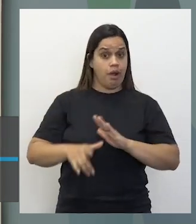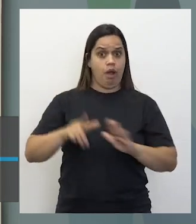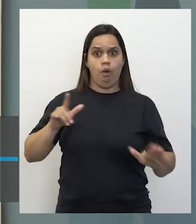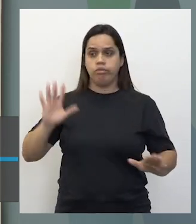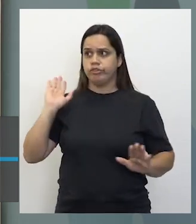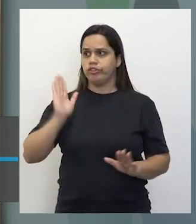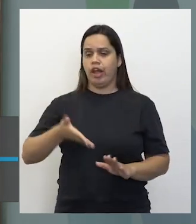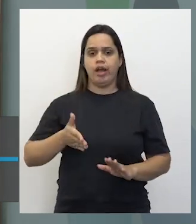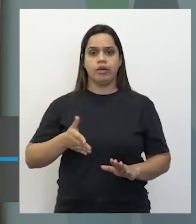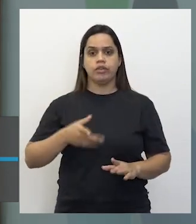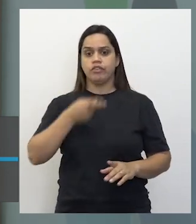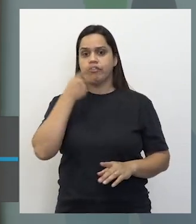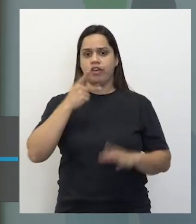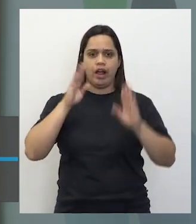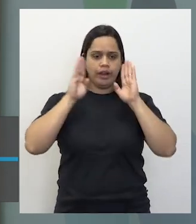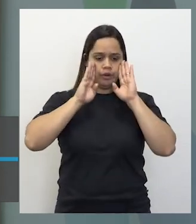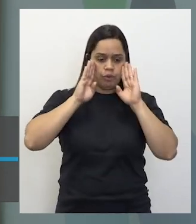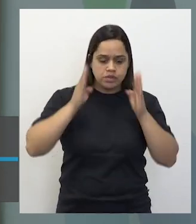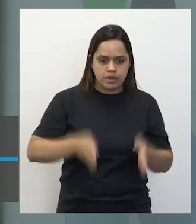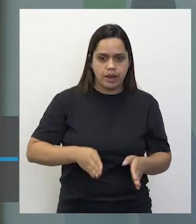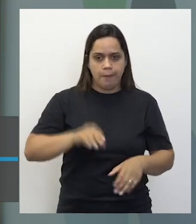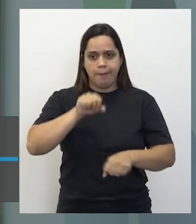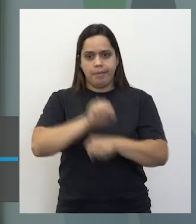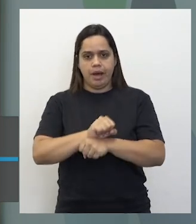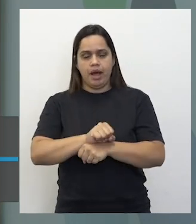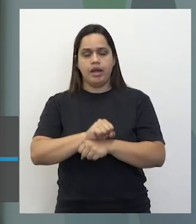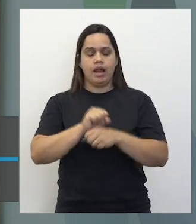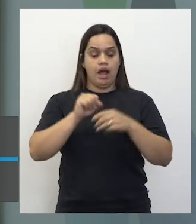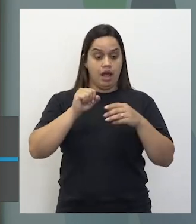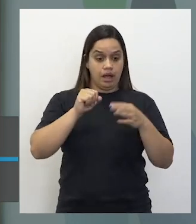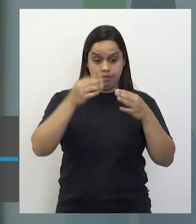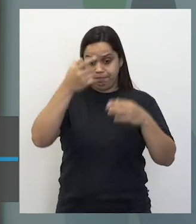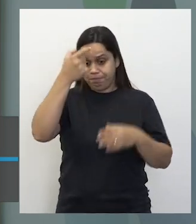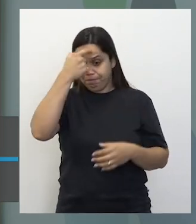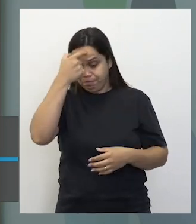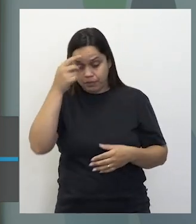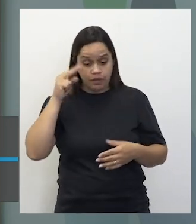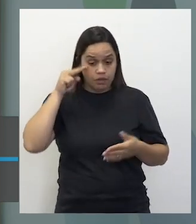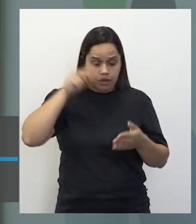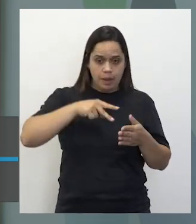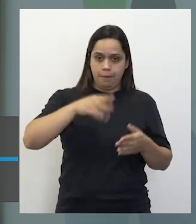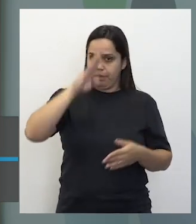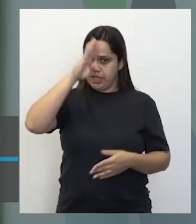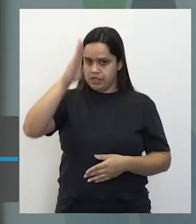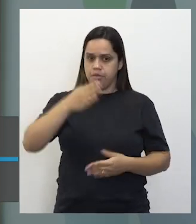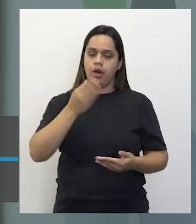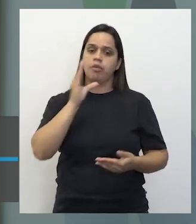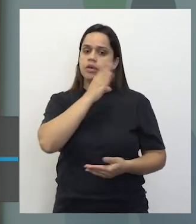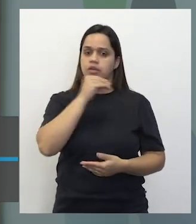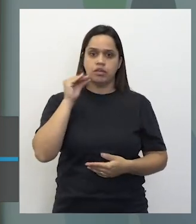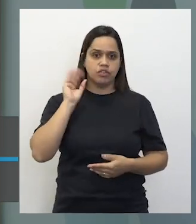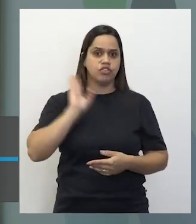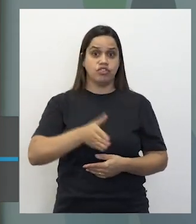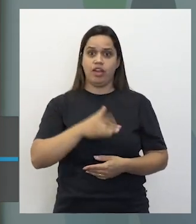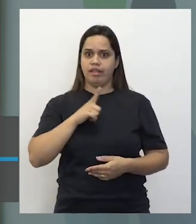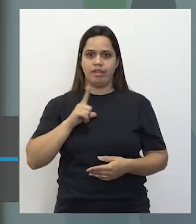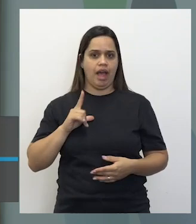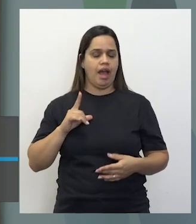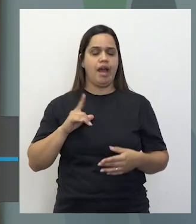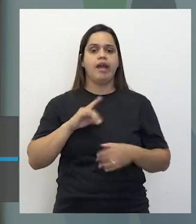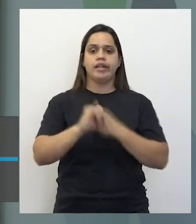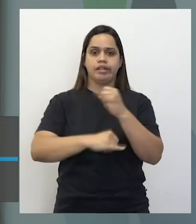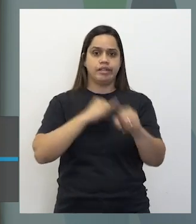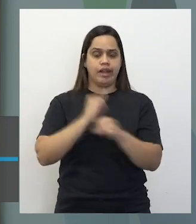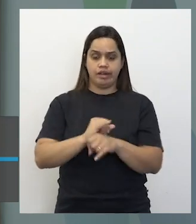fala em concentração, em parar, em meditar, falar, não quero, né? Principalmente adolescentes que já estão aí 100% conectados, né? Quando eu